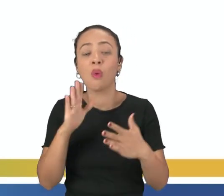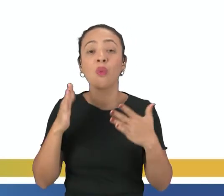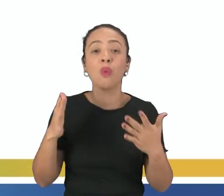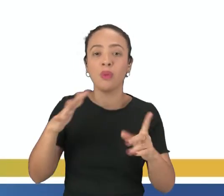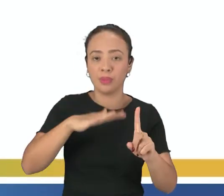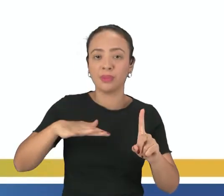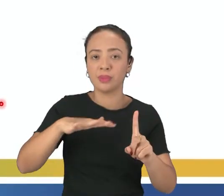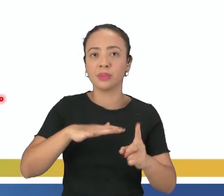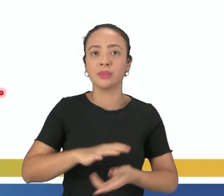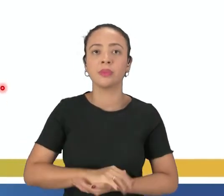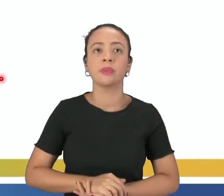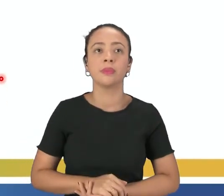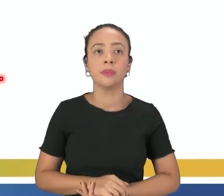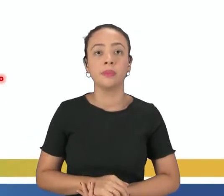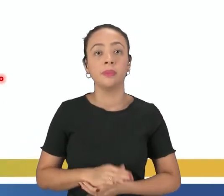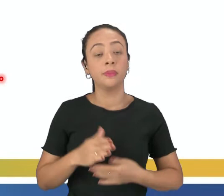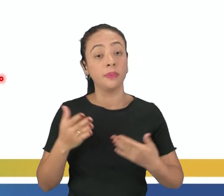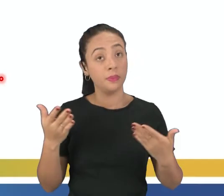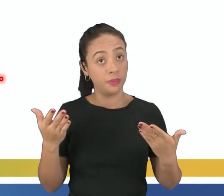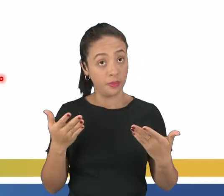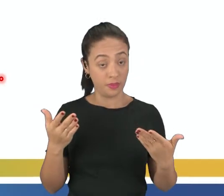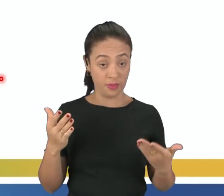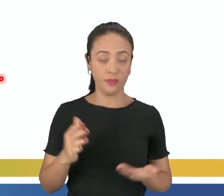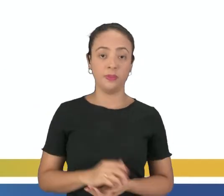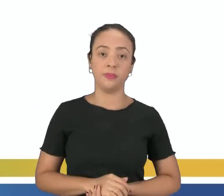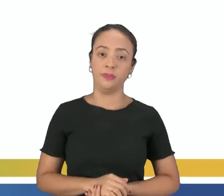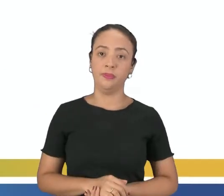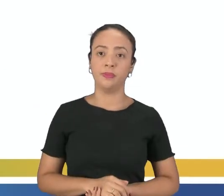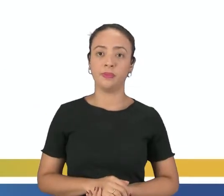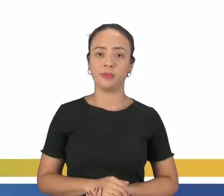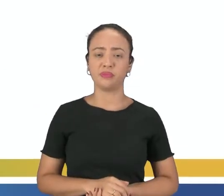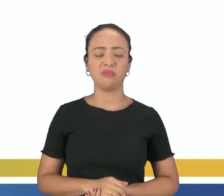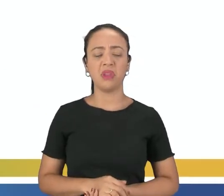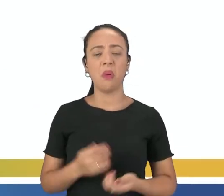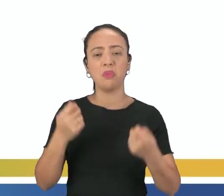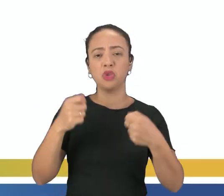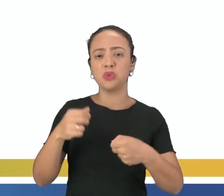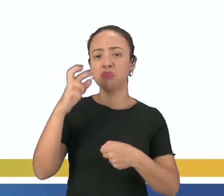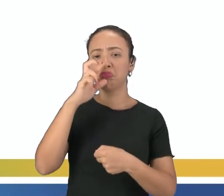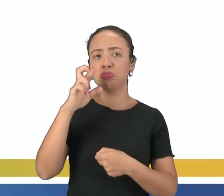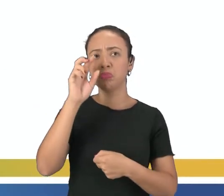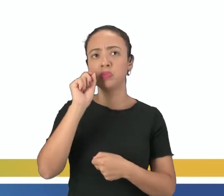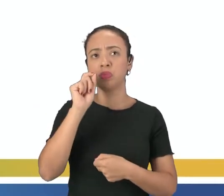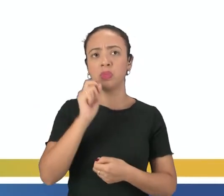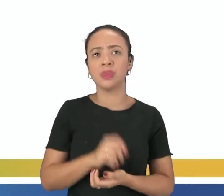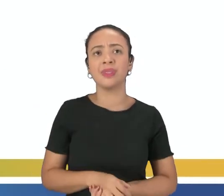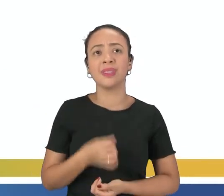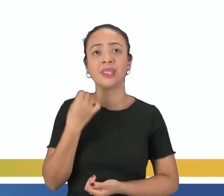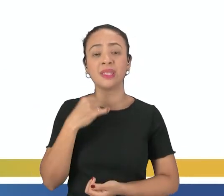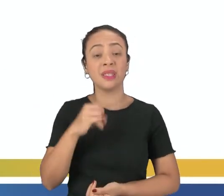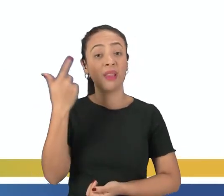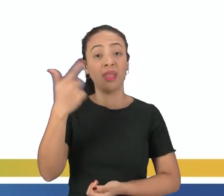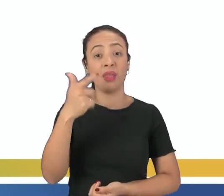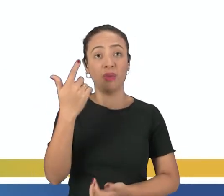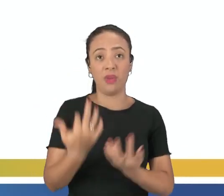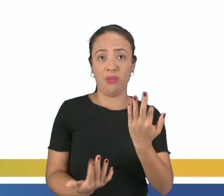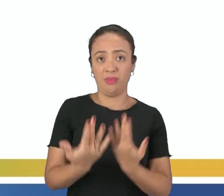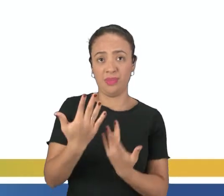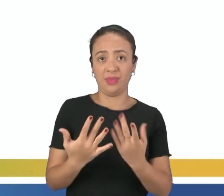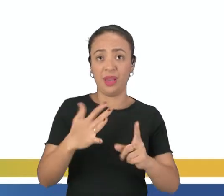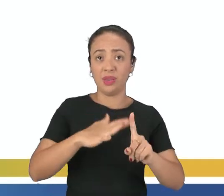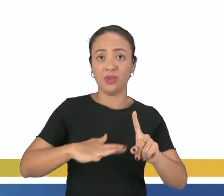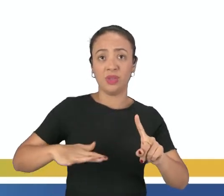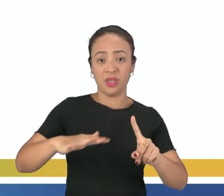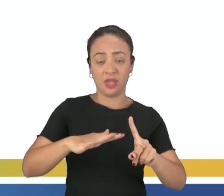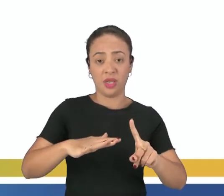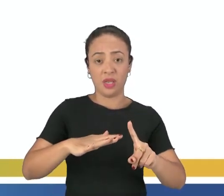sociedade. Ok, pessoal? Então, vamos lá. Então, portanto, o que a gente pode observar? Sem as reações de combustão,